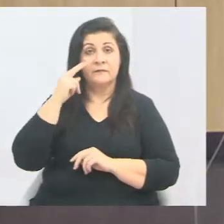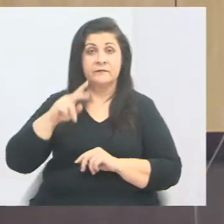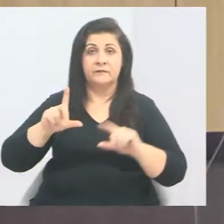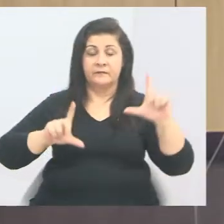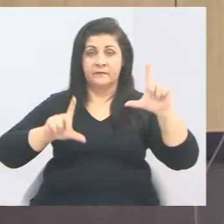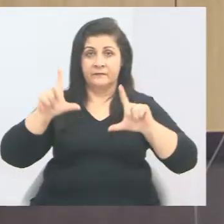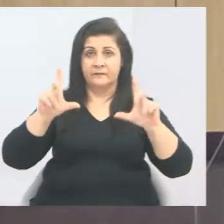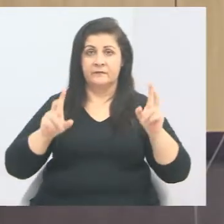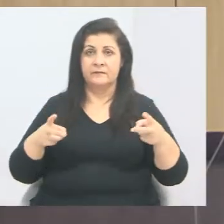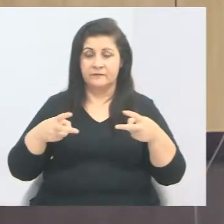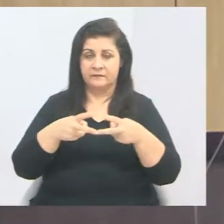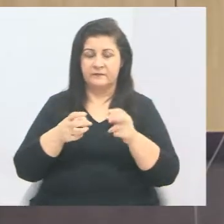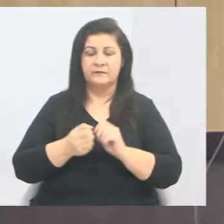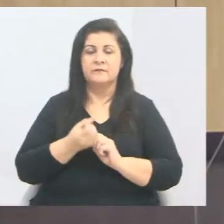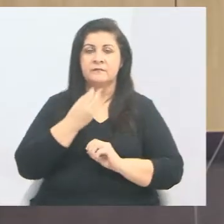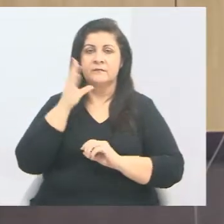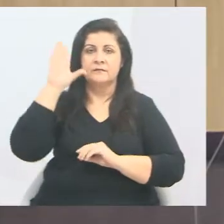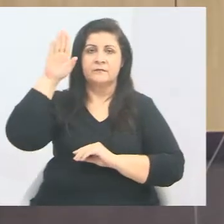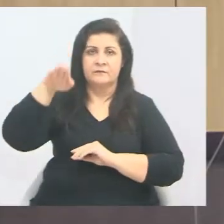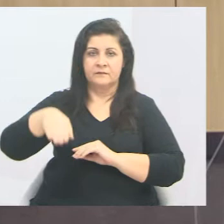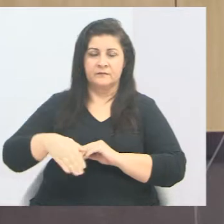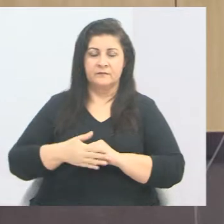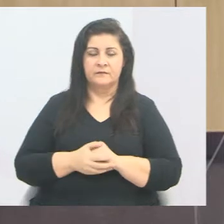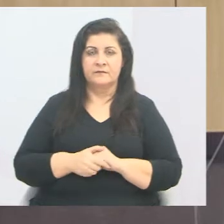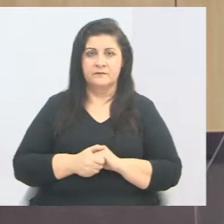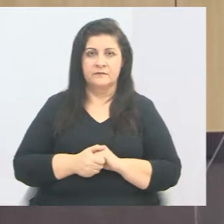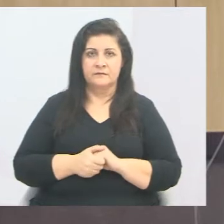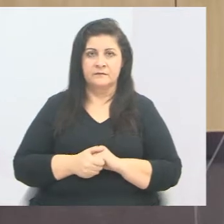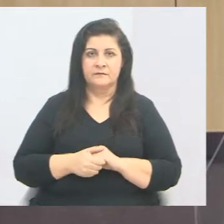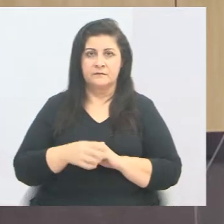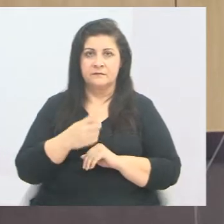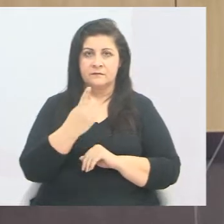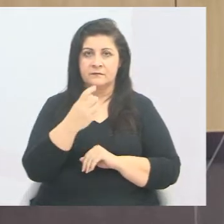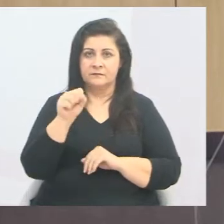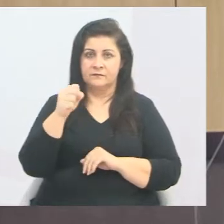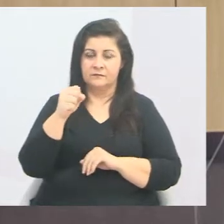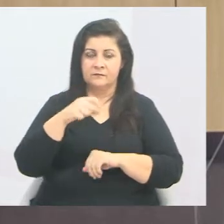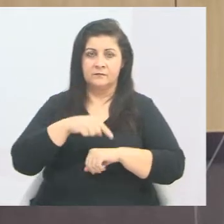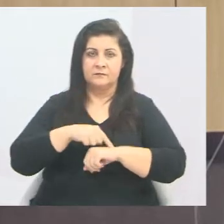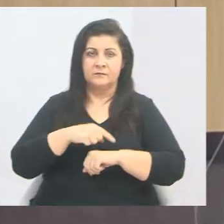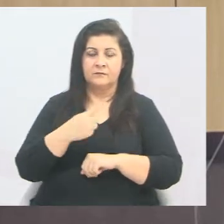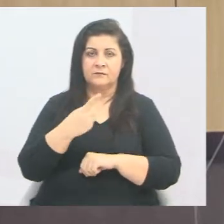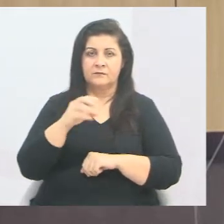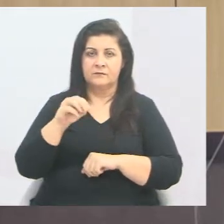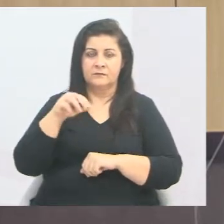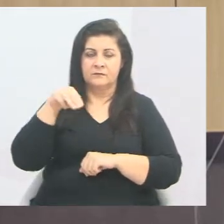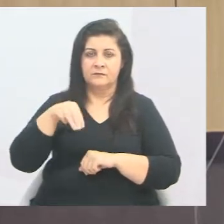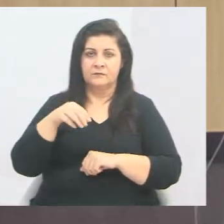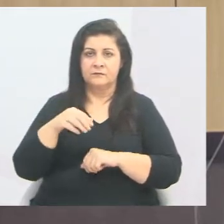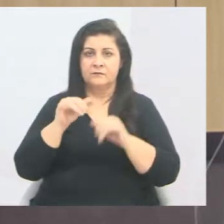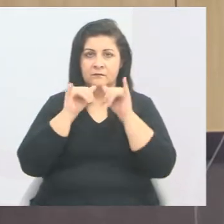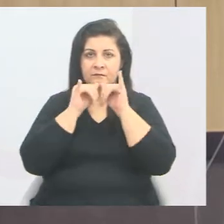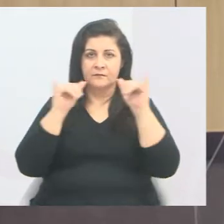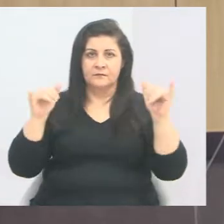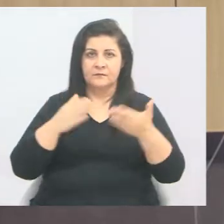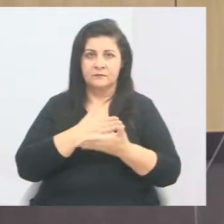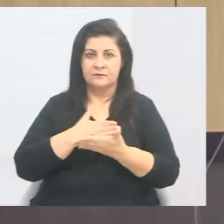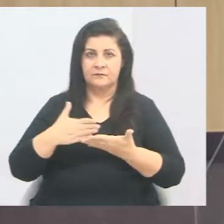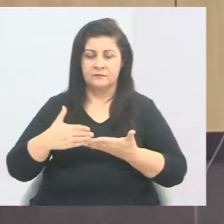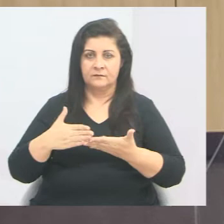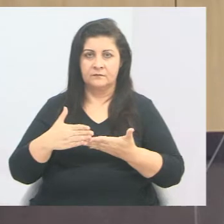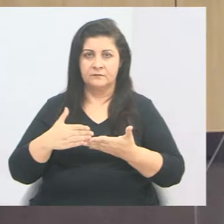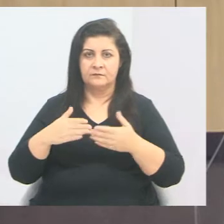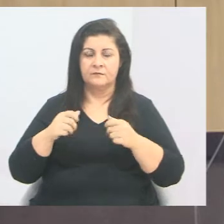Câmara, internautas, boa noite. Às 18h10, declaro aberta a presença e audiência